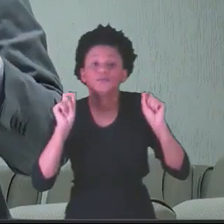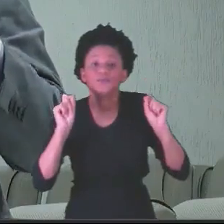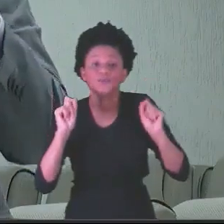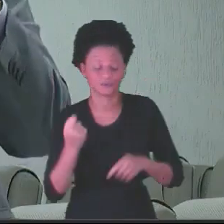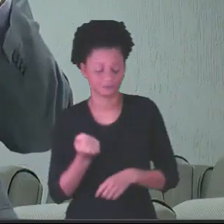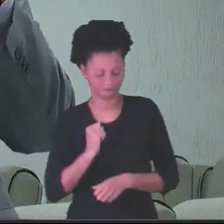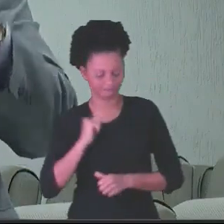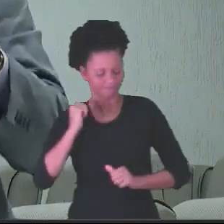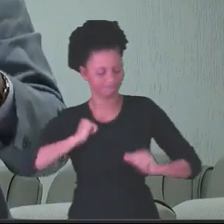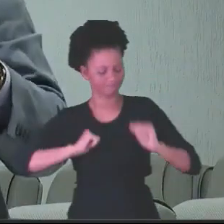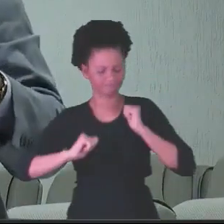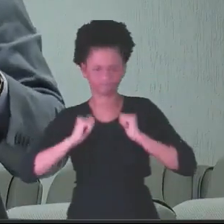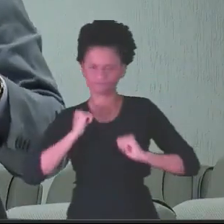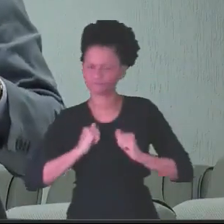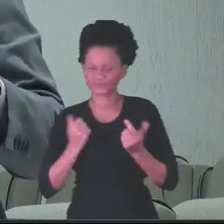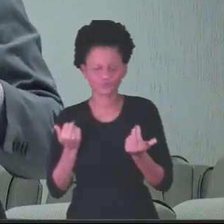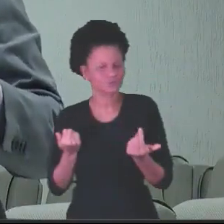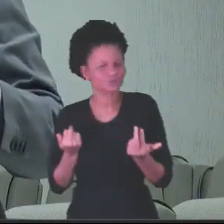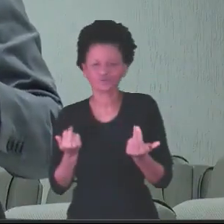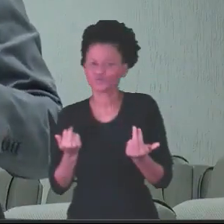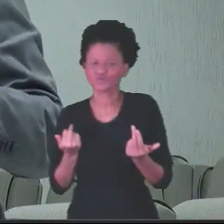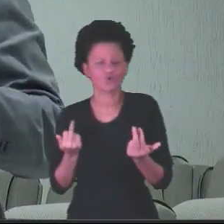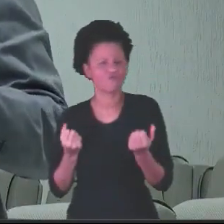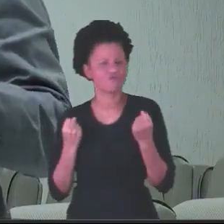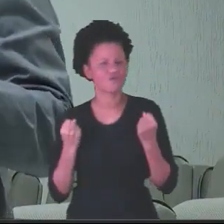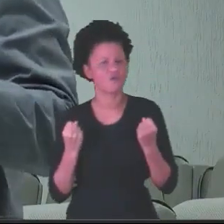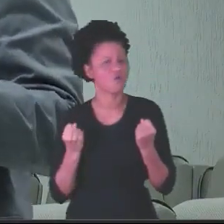a mesma potência